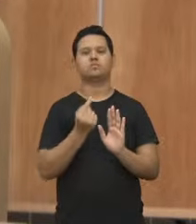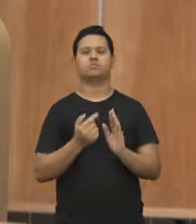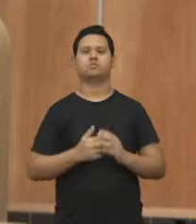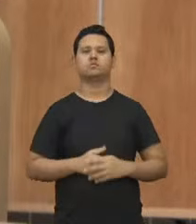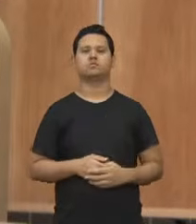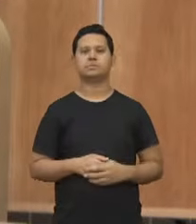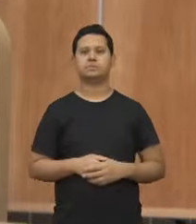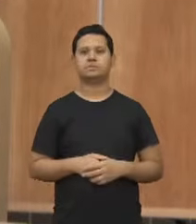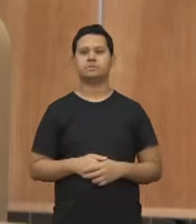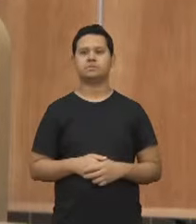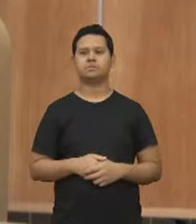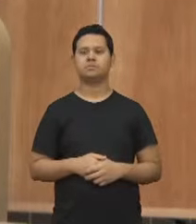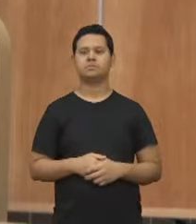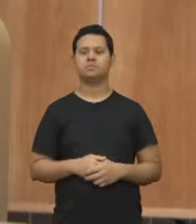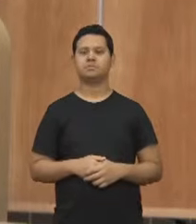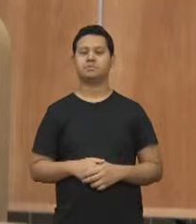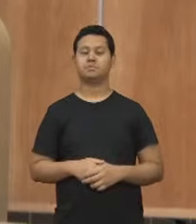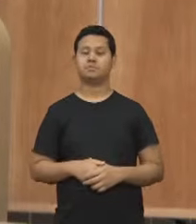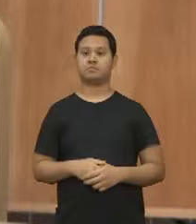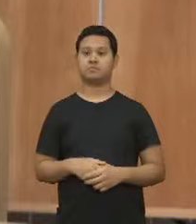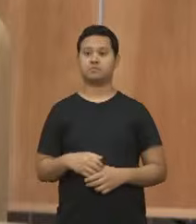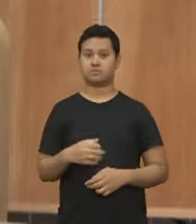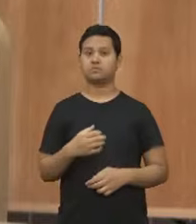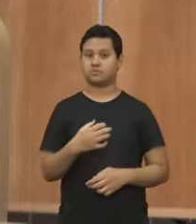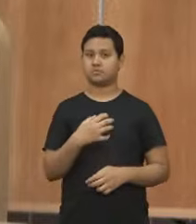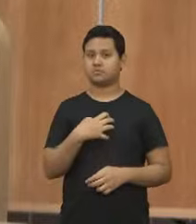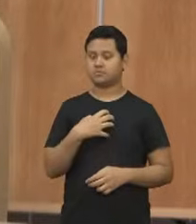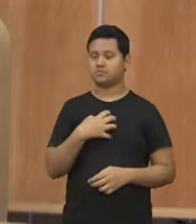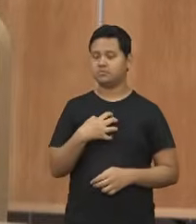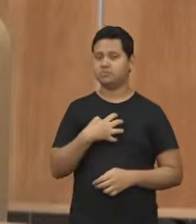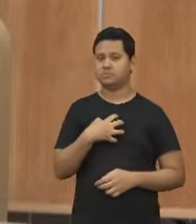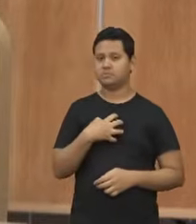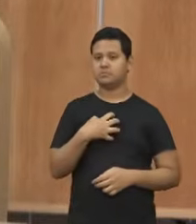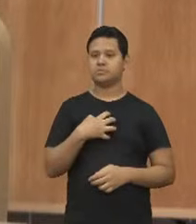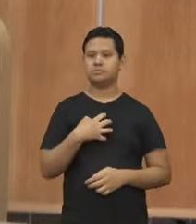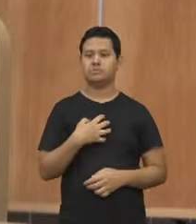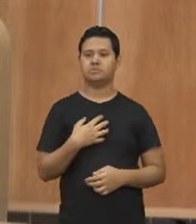E também a gente sabe que vai doer, né? Como eu